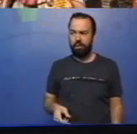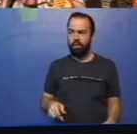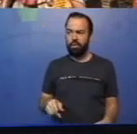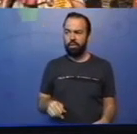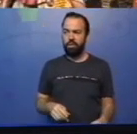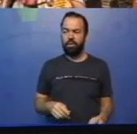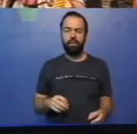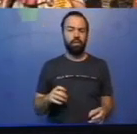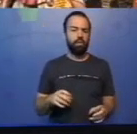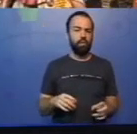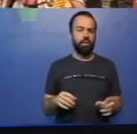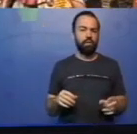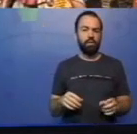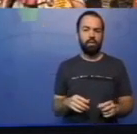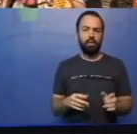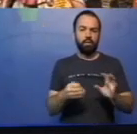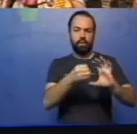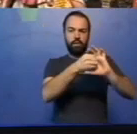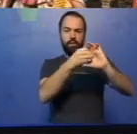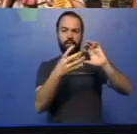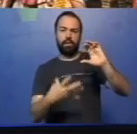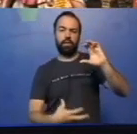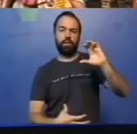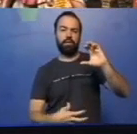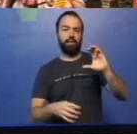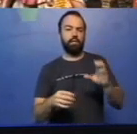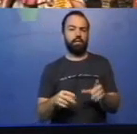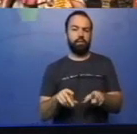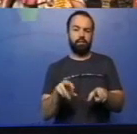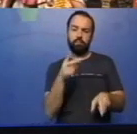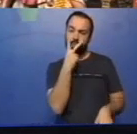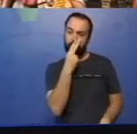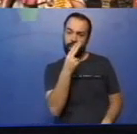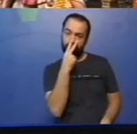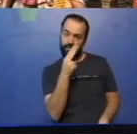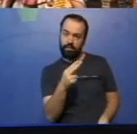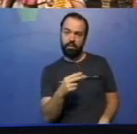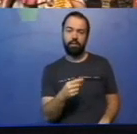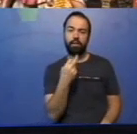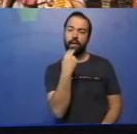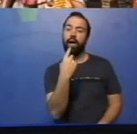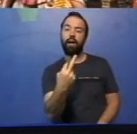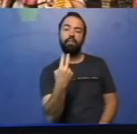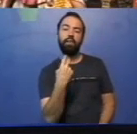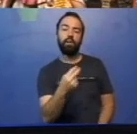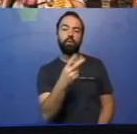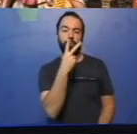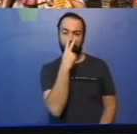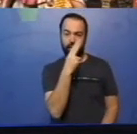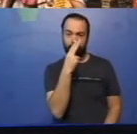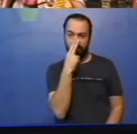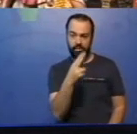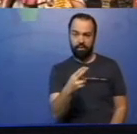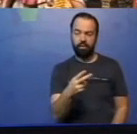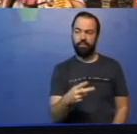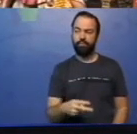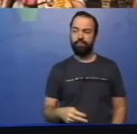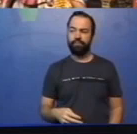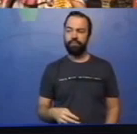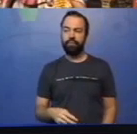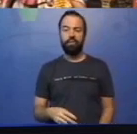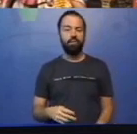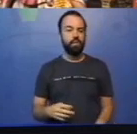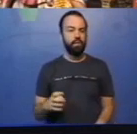determinada população que vive em um determinado local, que tem um determinado idioma e que compartilha aí